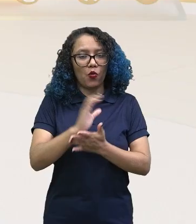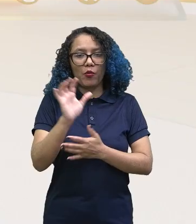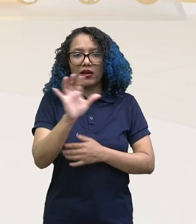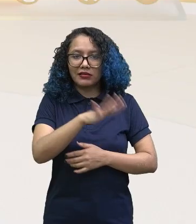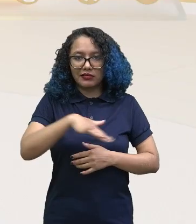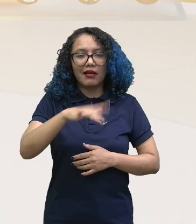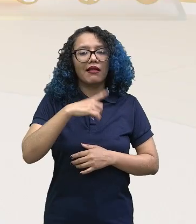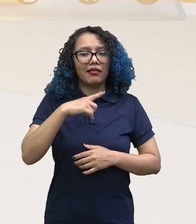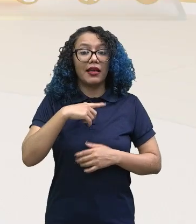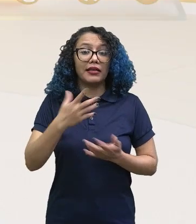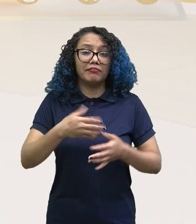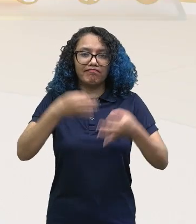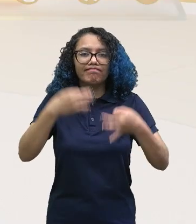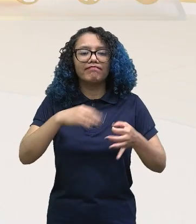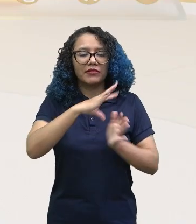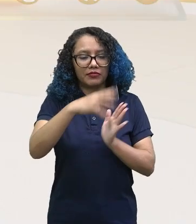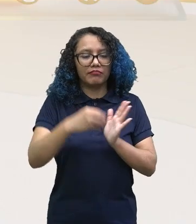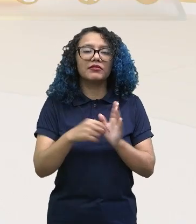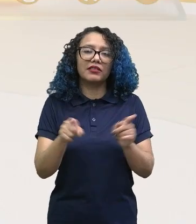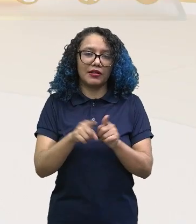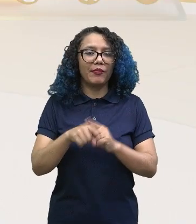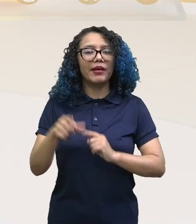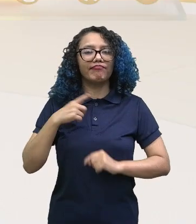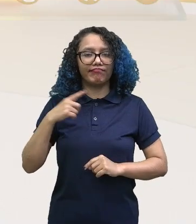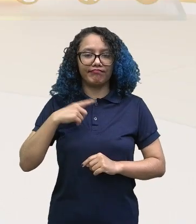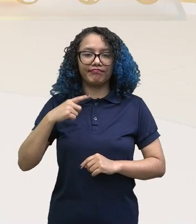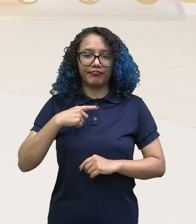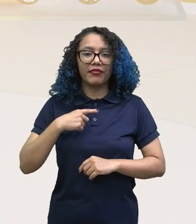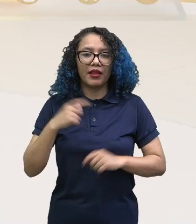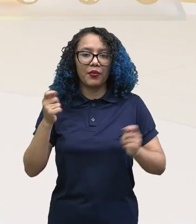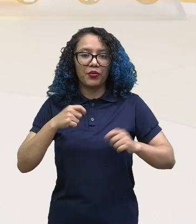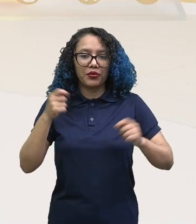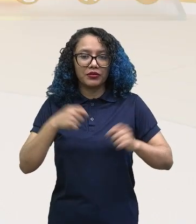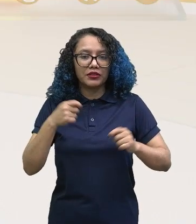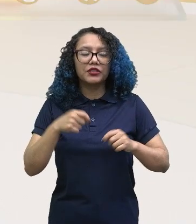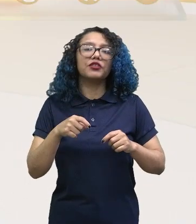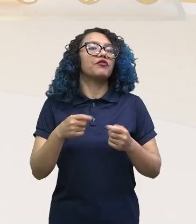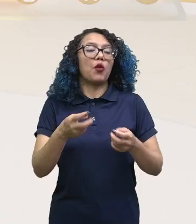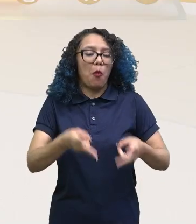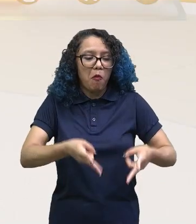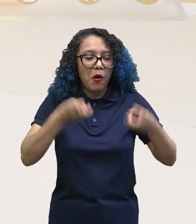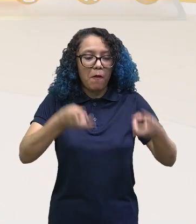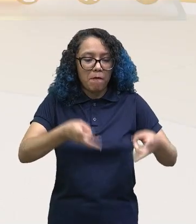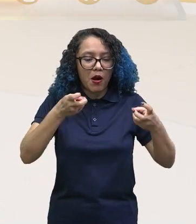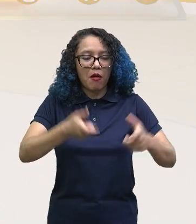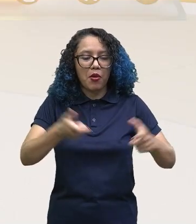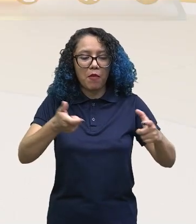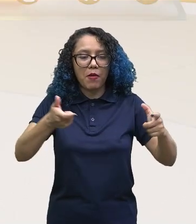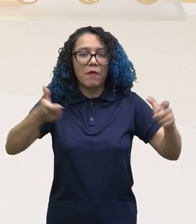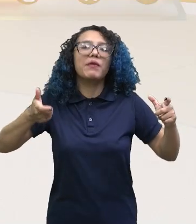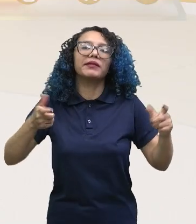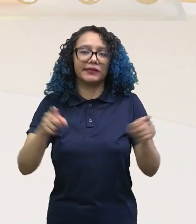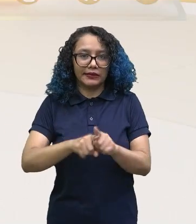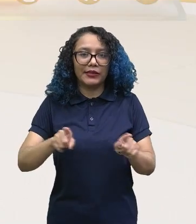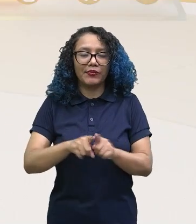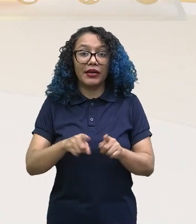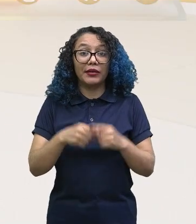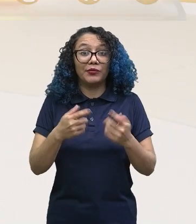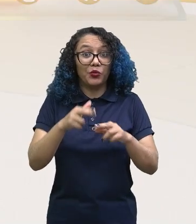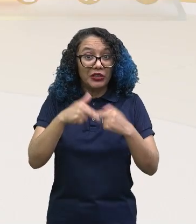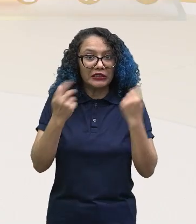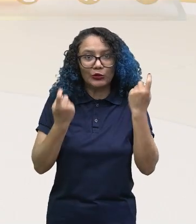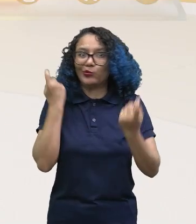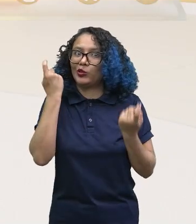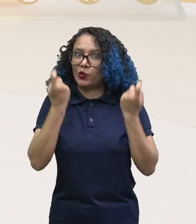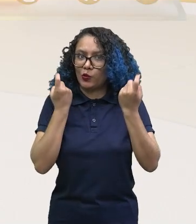com certeza na Amazônia é possível, né, que essa exploração fique cada vez maior, né? E aí vem a